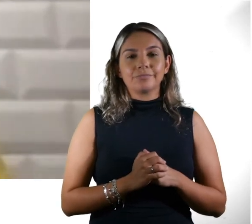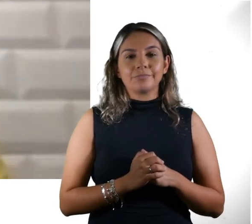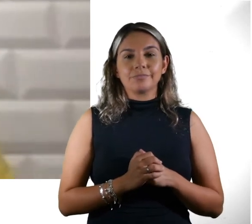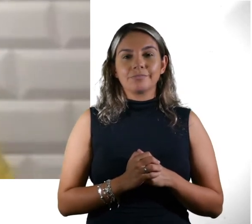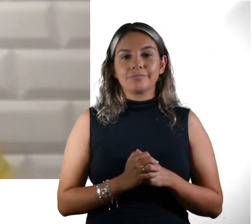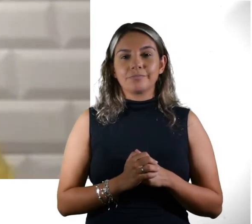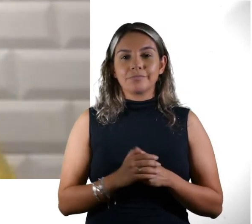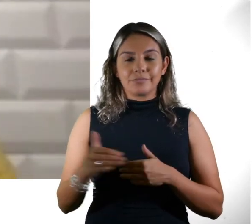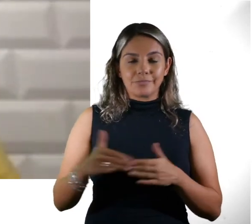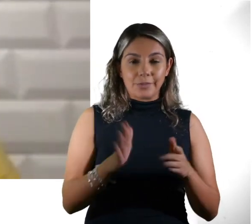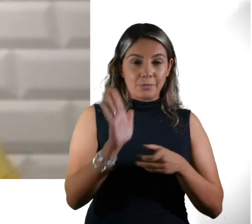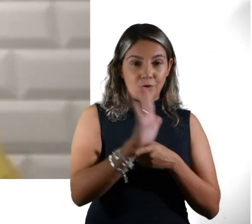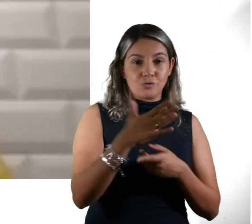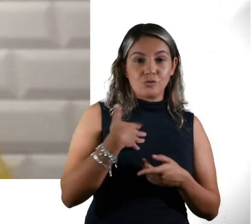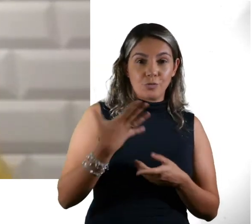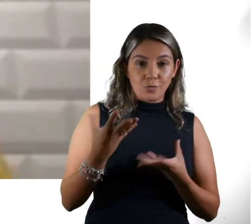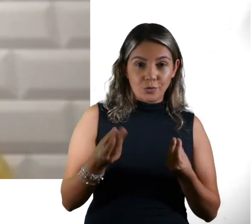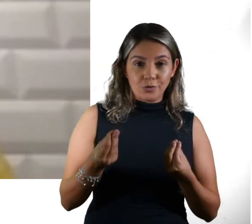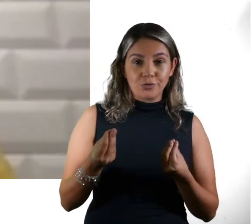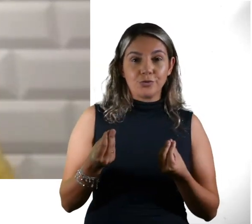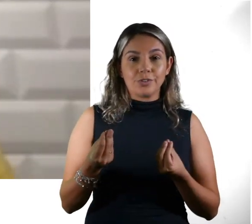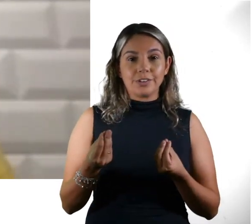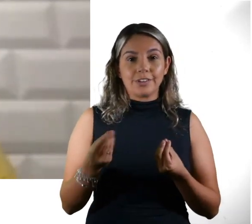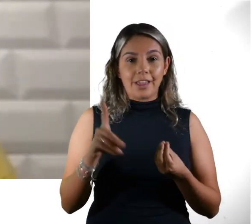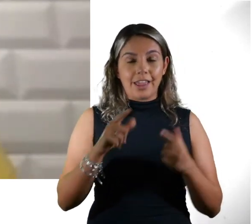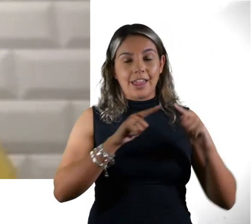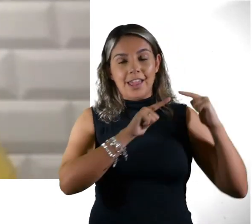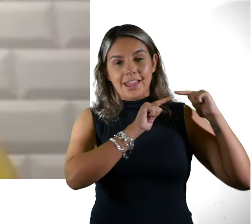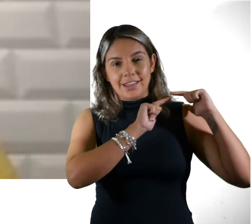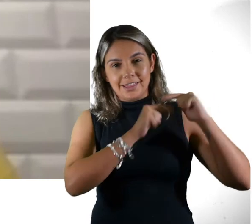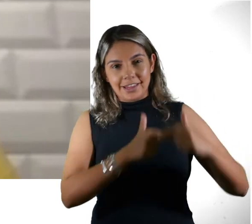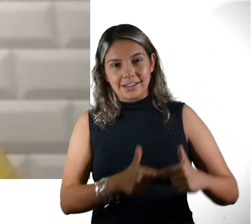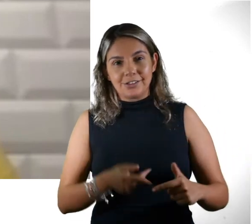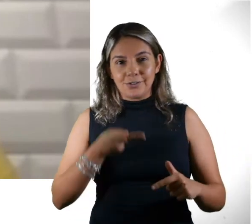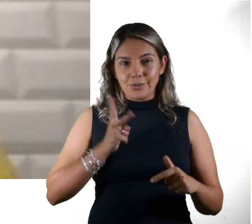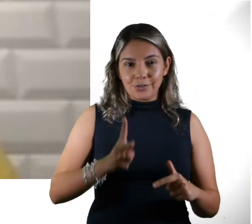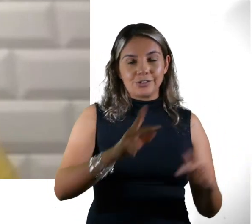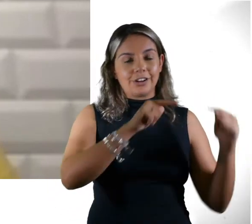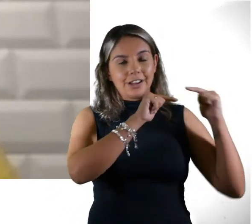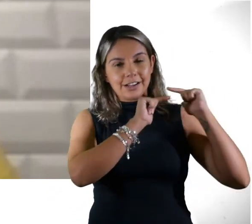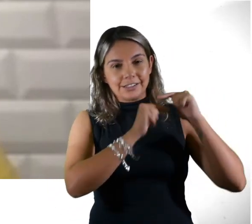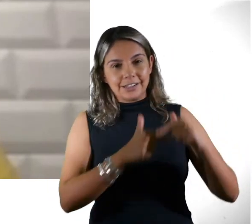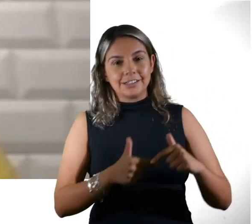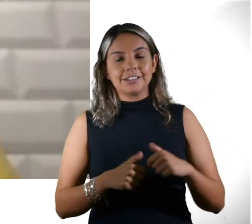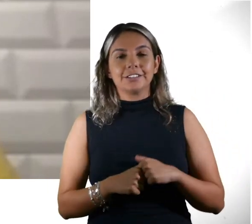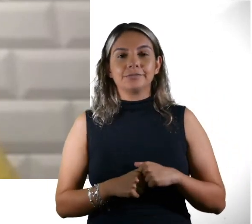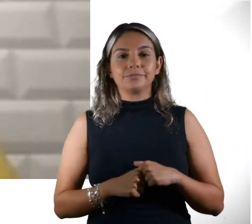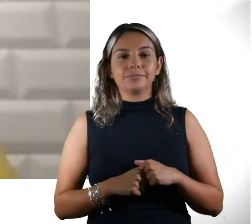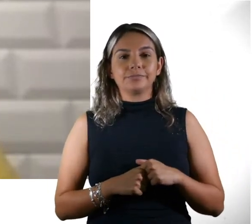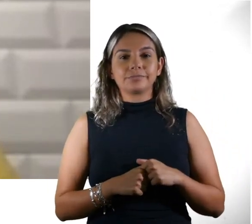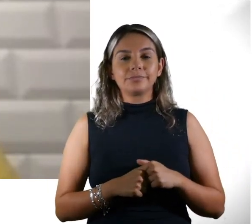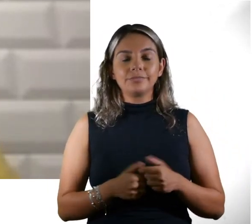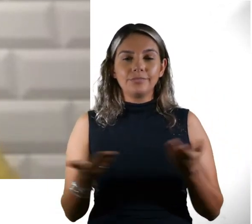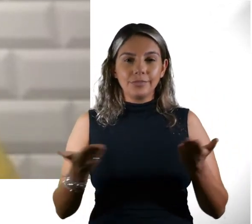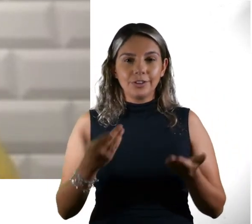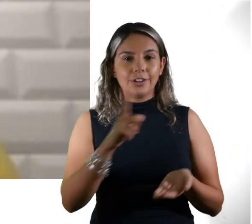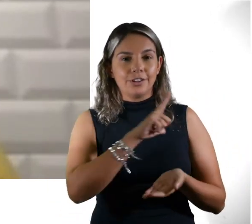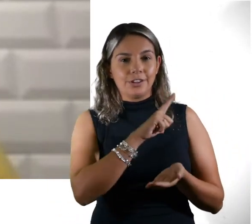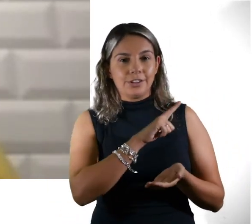é? E a mim o que me ajudou muito, o que tem ajudado são as traduções, portanto eu tenho continuado a ter